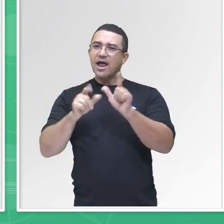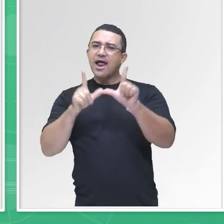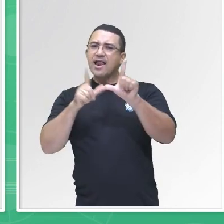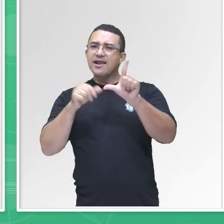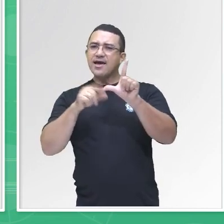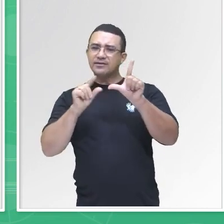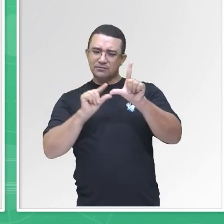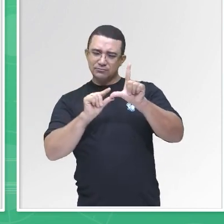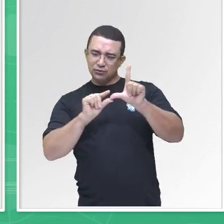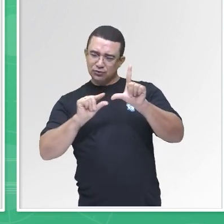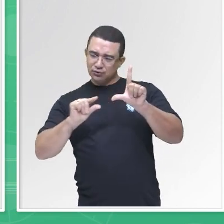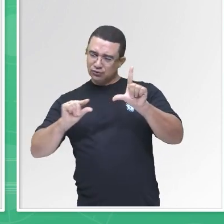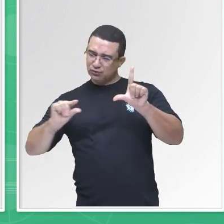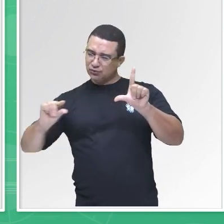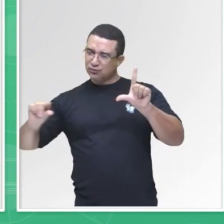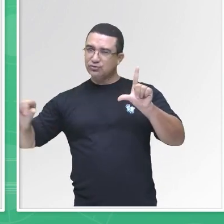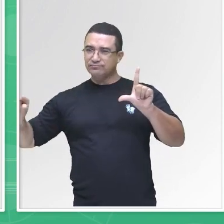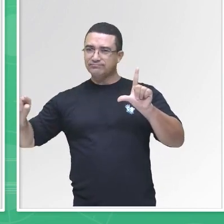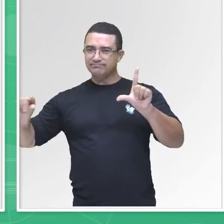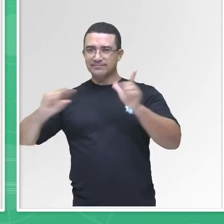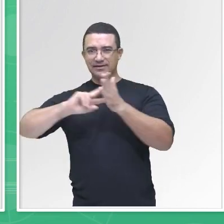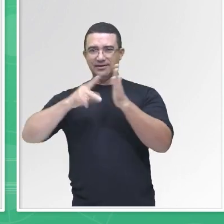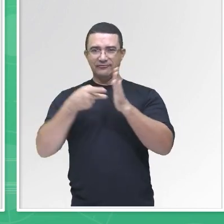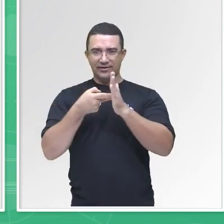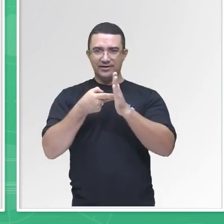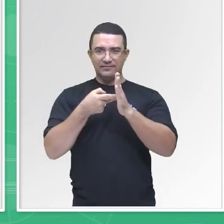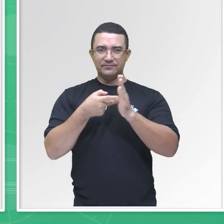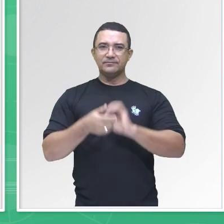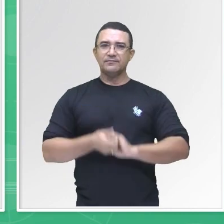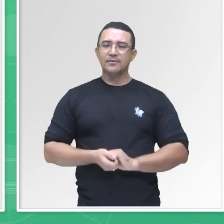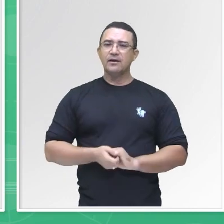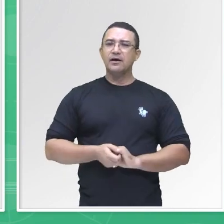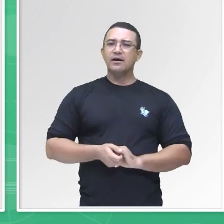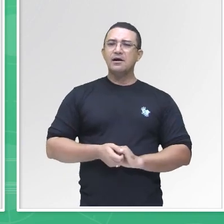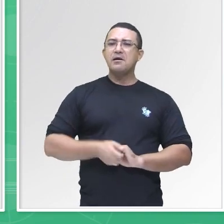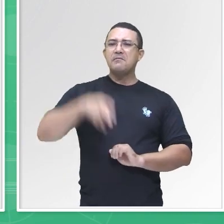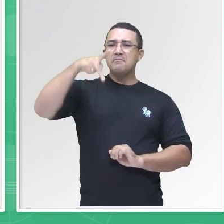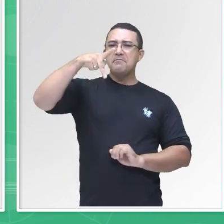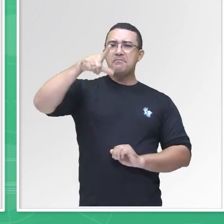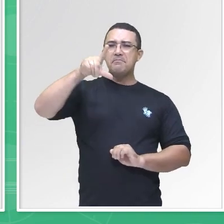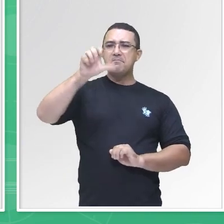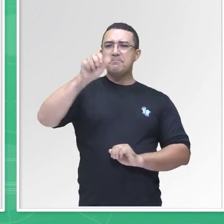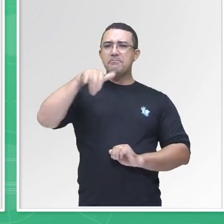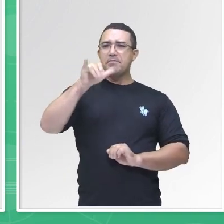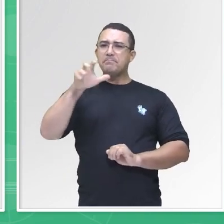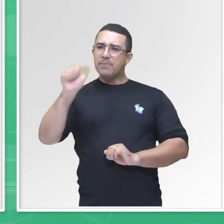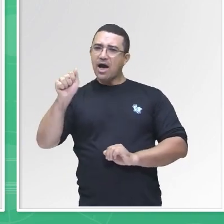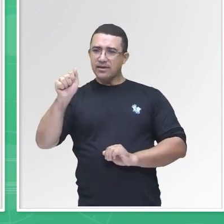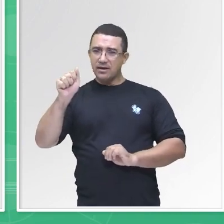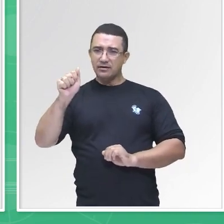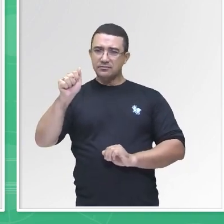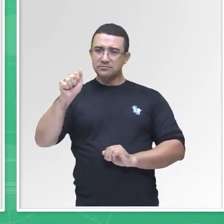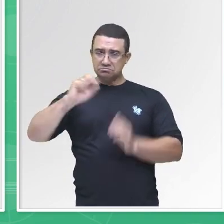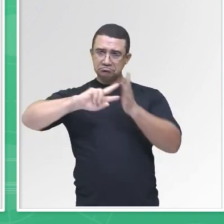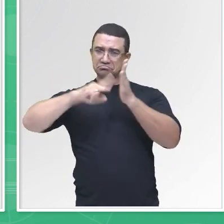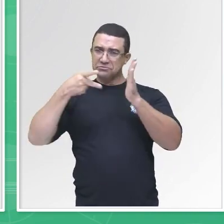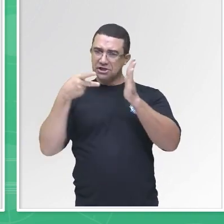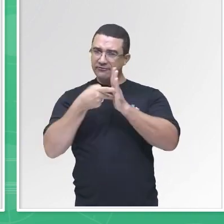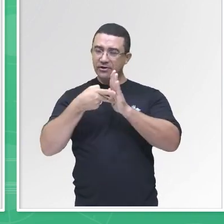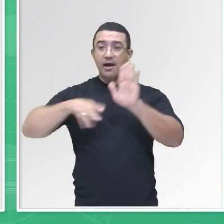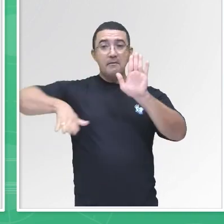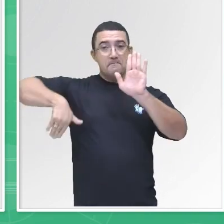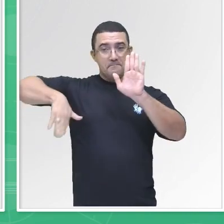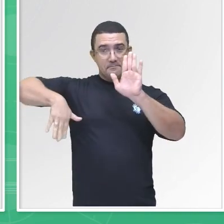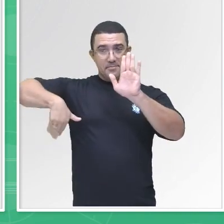D e la A. Né? Playa. La P, la L, la A,